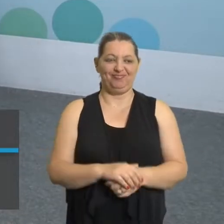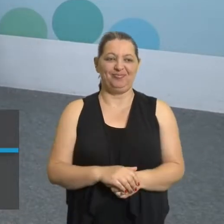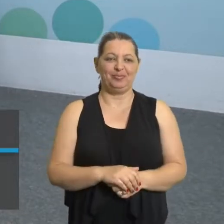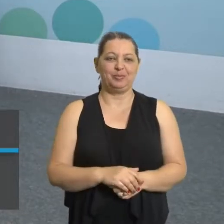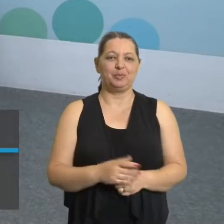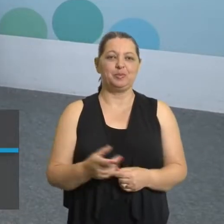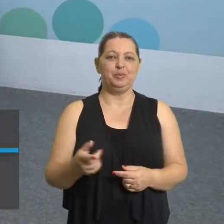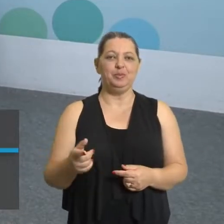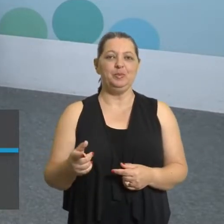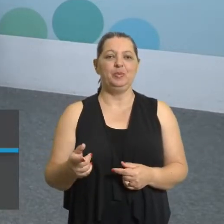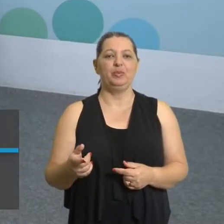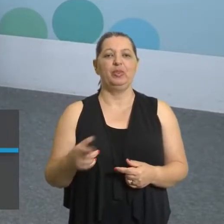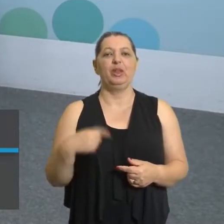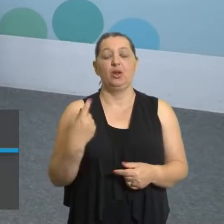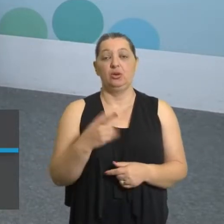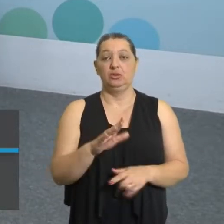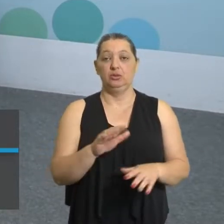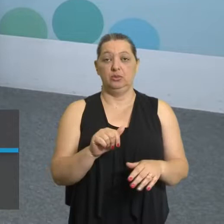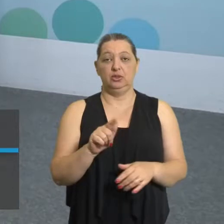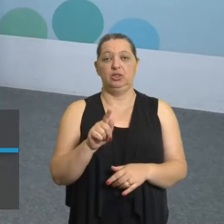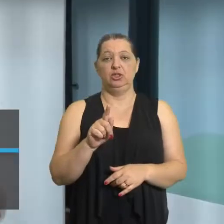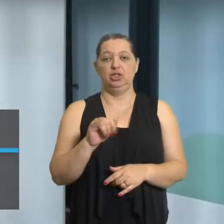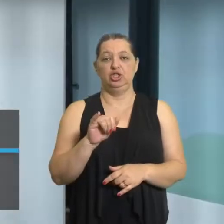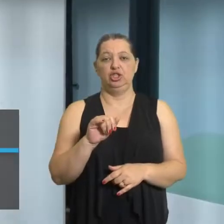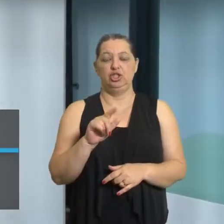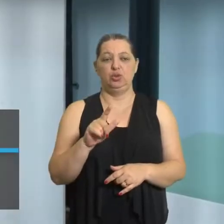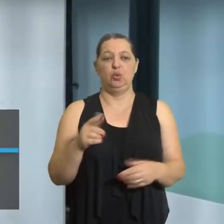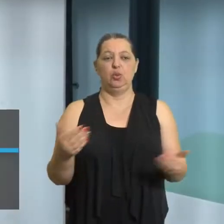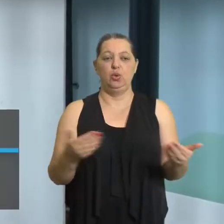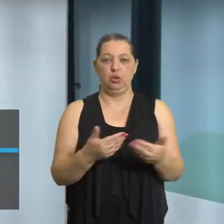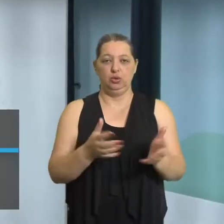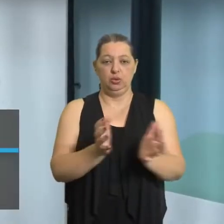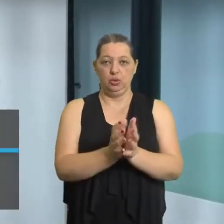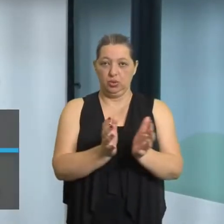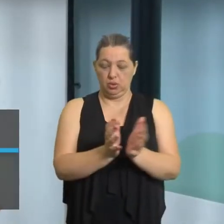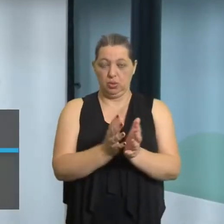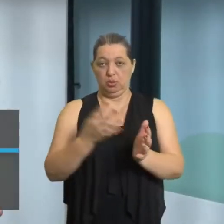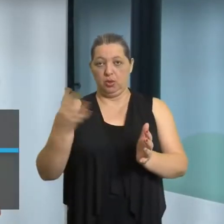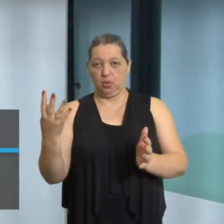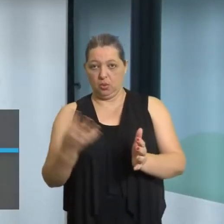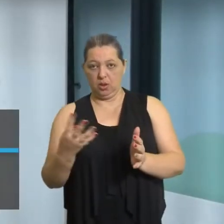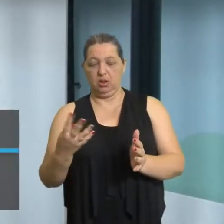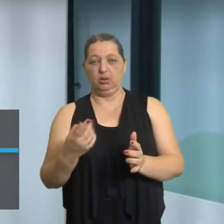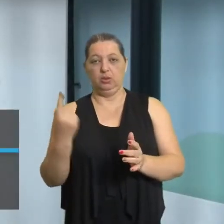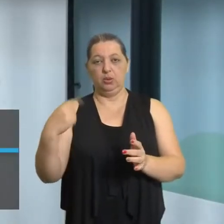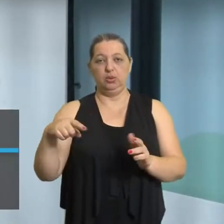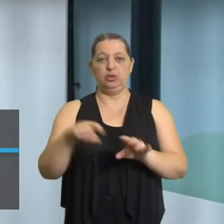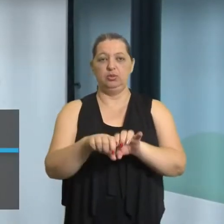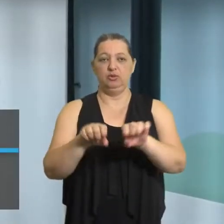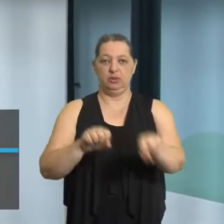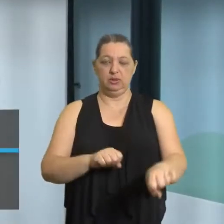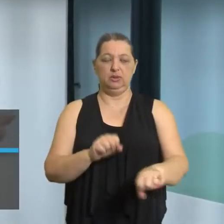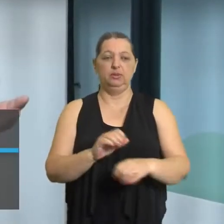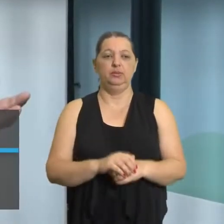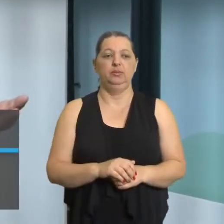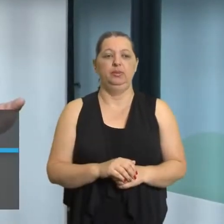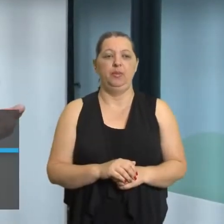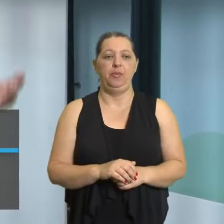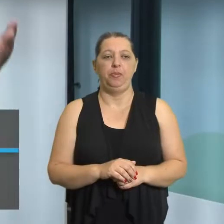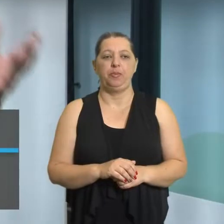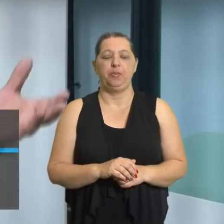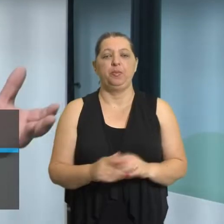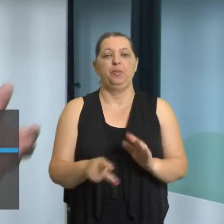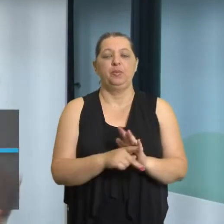chamou agir hoje para para ajudar porque estamos o trabalho aqui por 4 é a última formação dessa sequência de trabalho em equipe e essa de